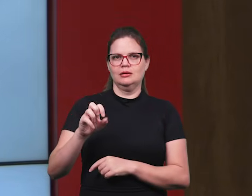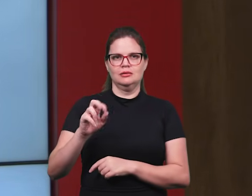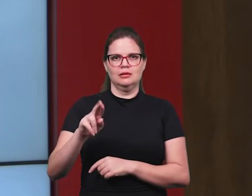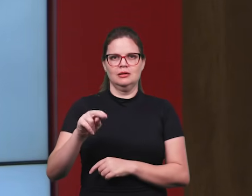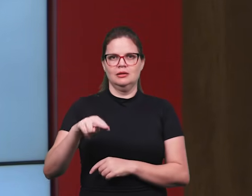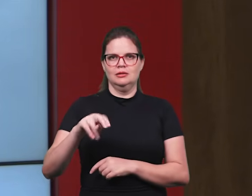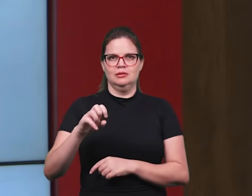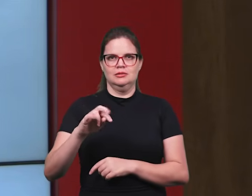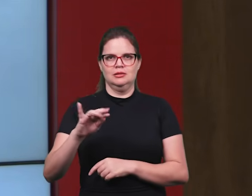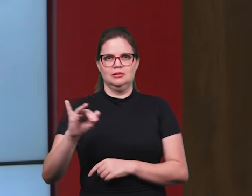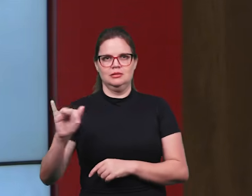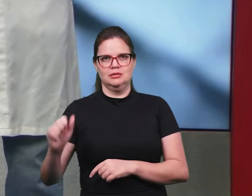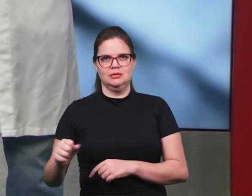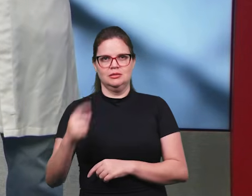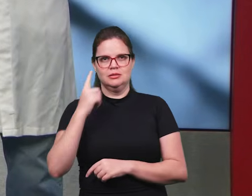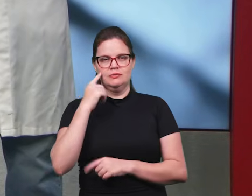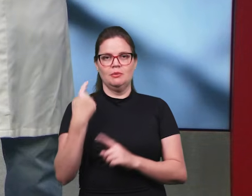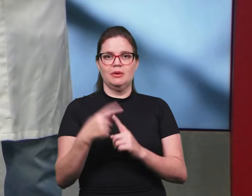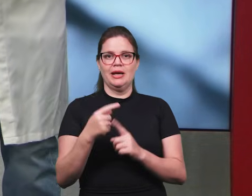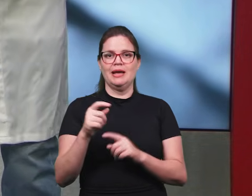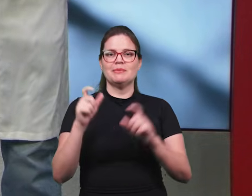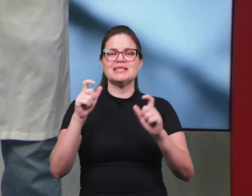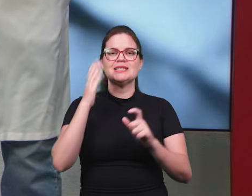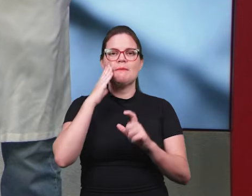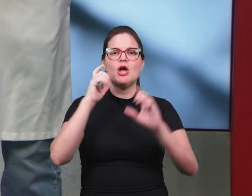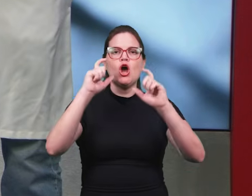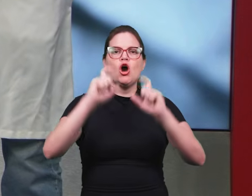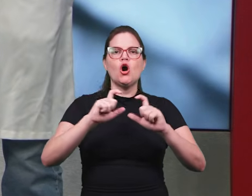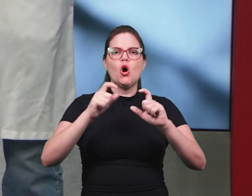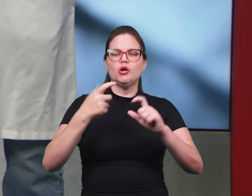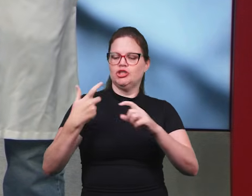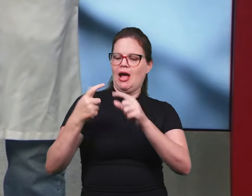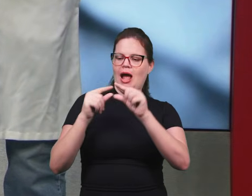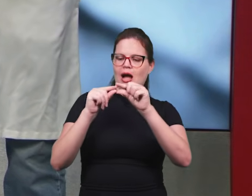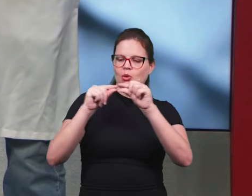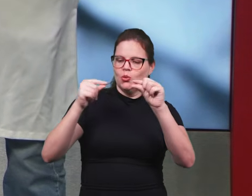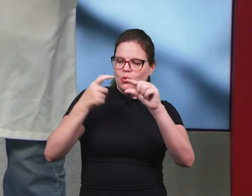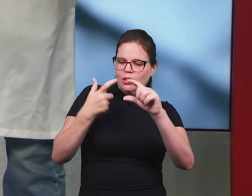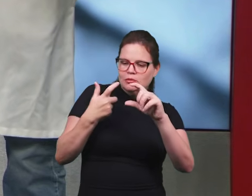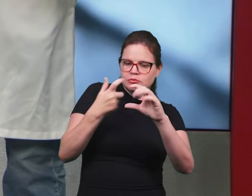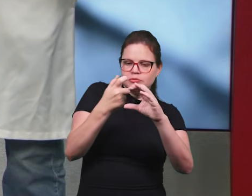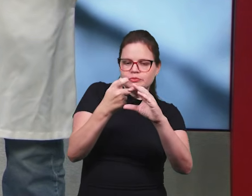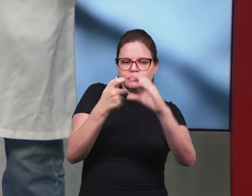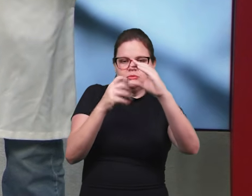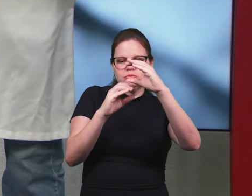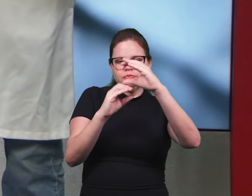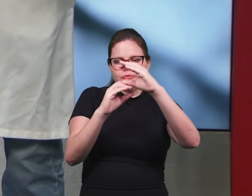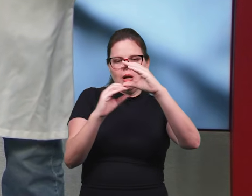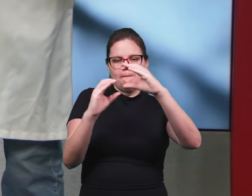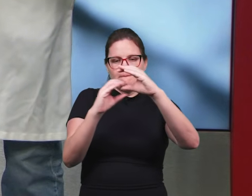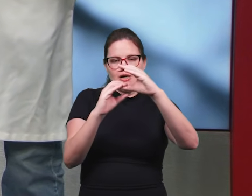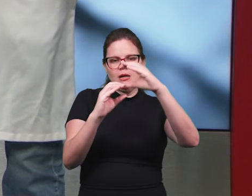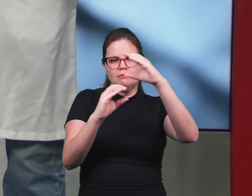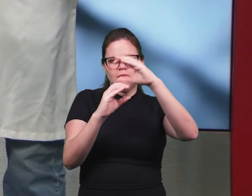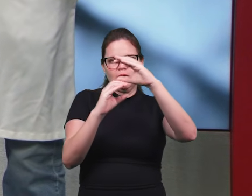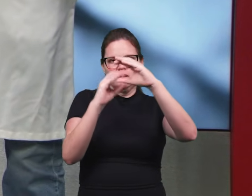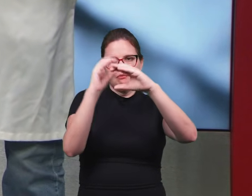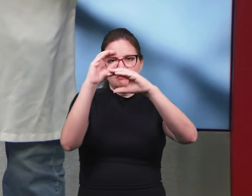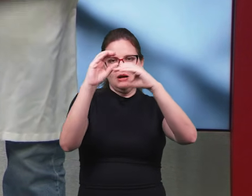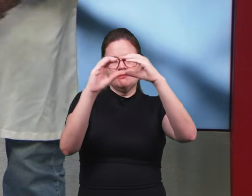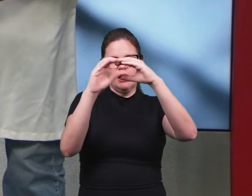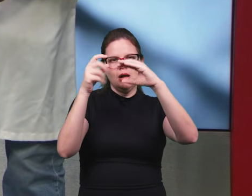entre uma e outra é onde você vai colocar a agulha. As duas são muito usadas, não só para cesárea, cirurgia